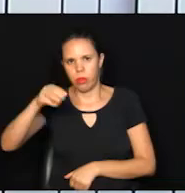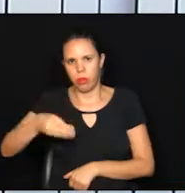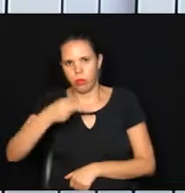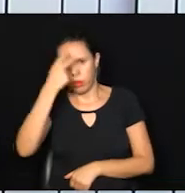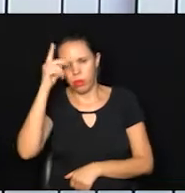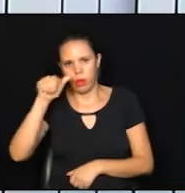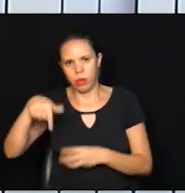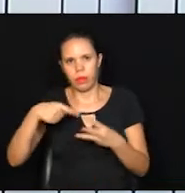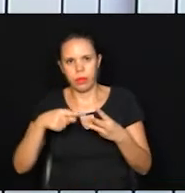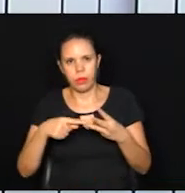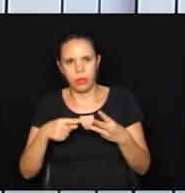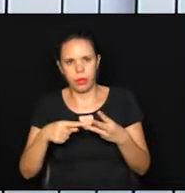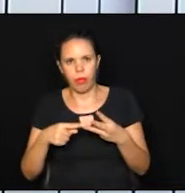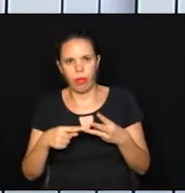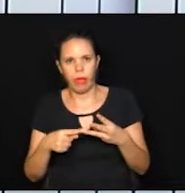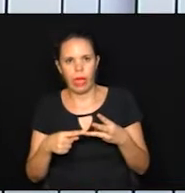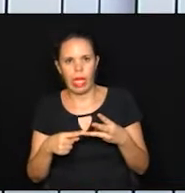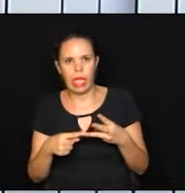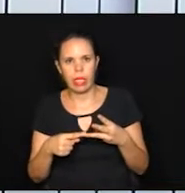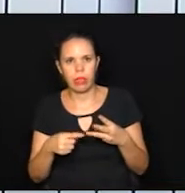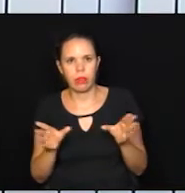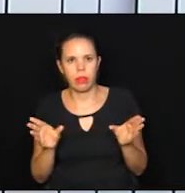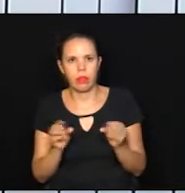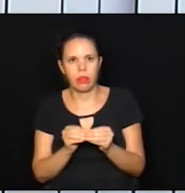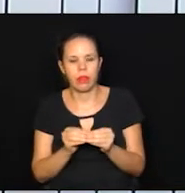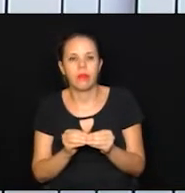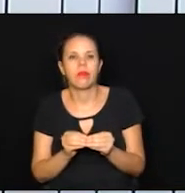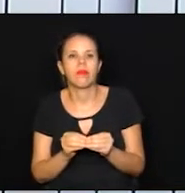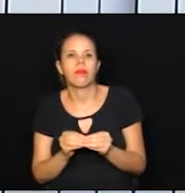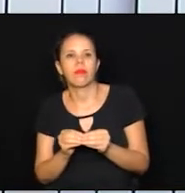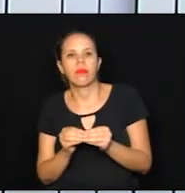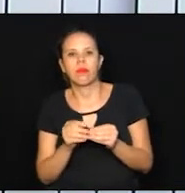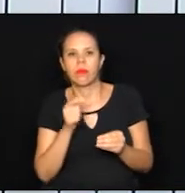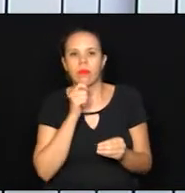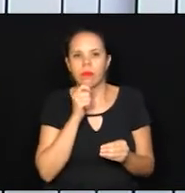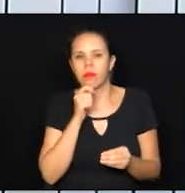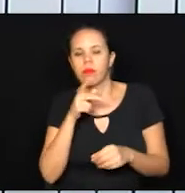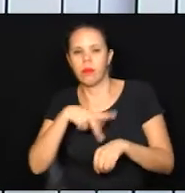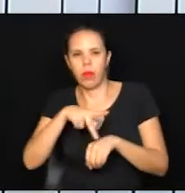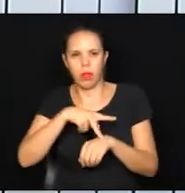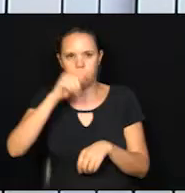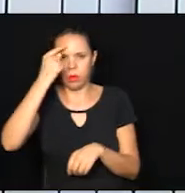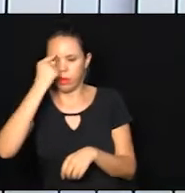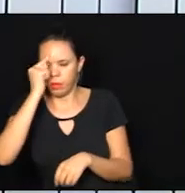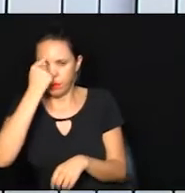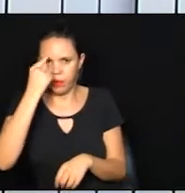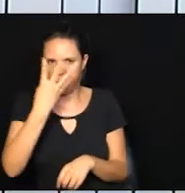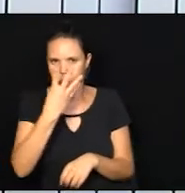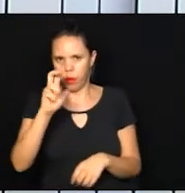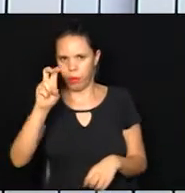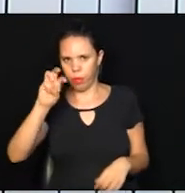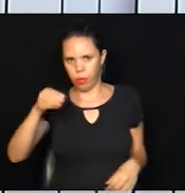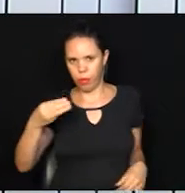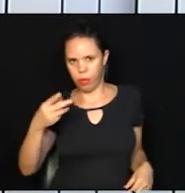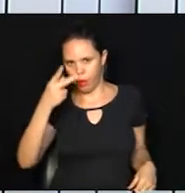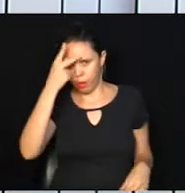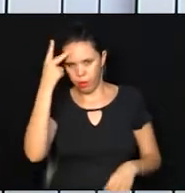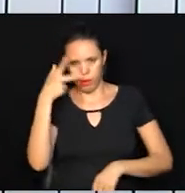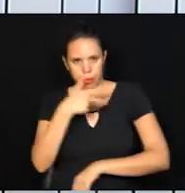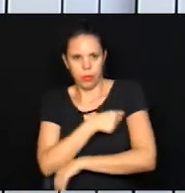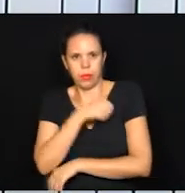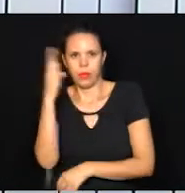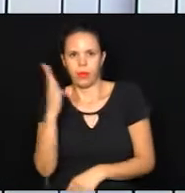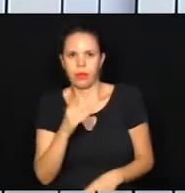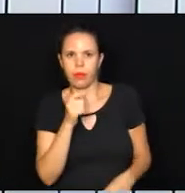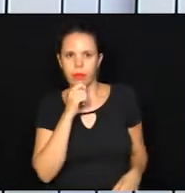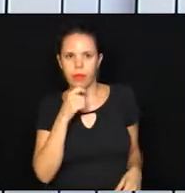pessoas. E na terceira posição, para fechar este pódio, a Índia, com mais de 45 milhões de pessoas. O